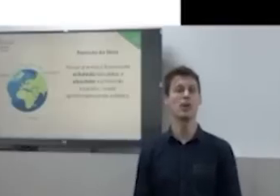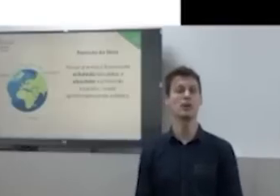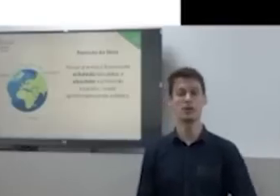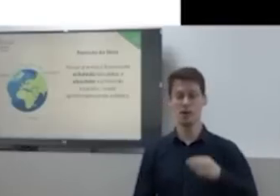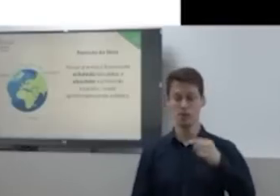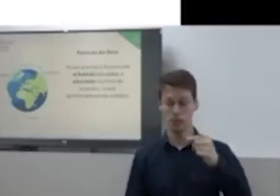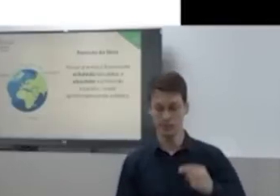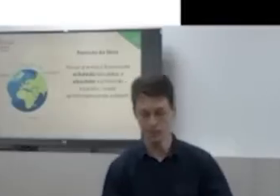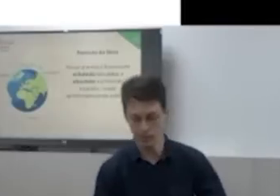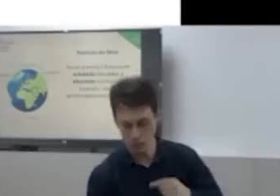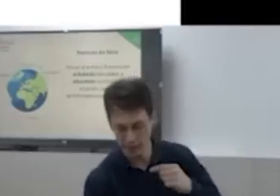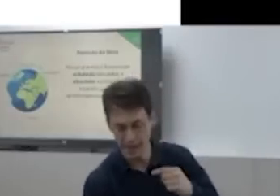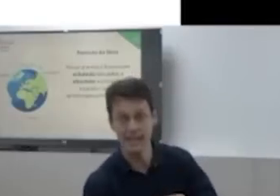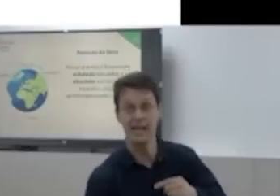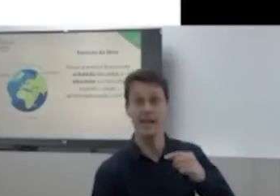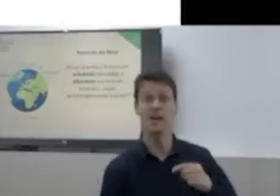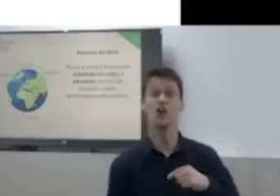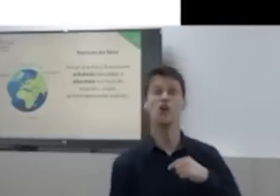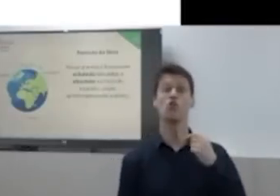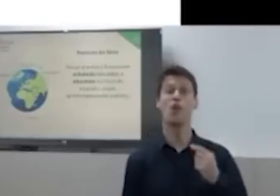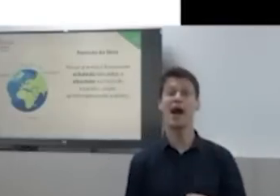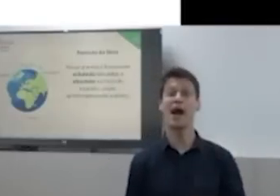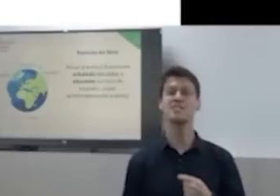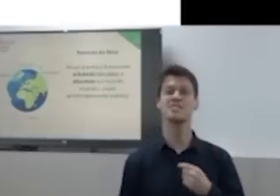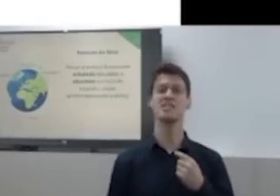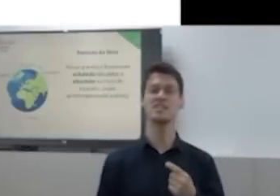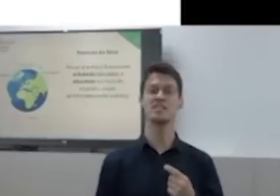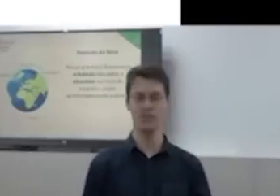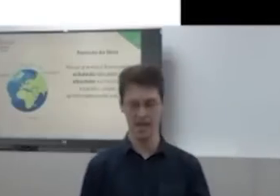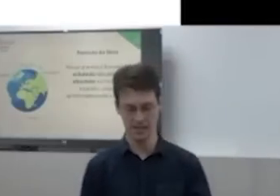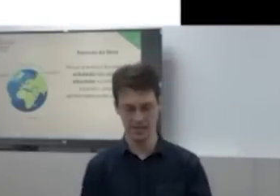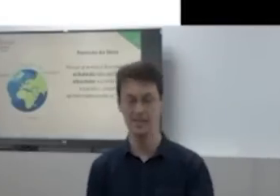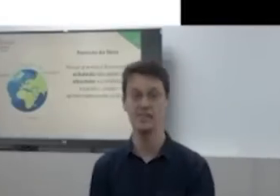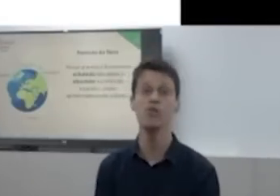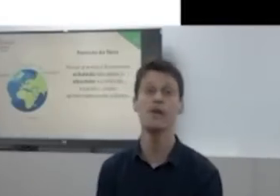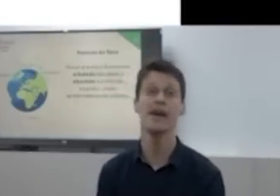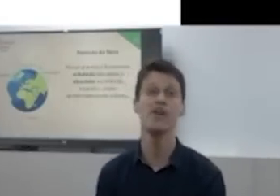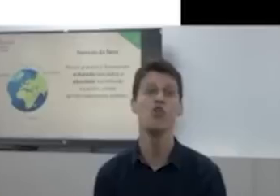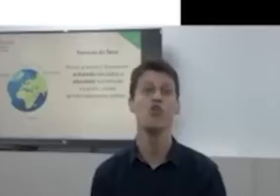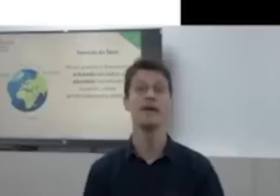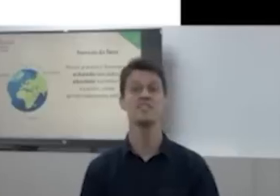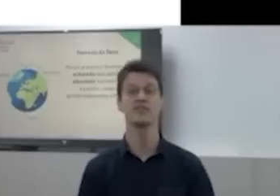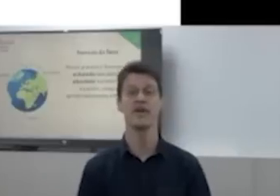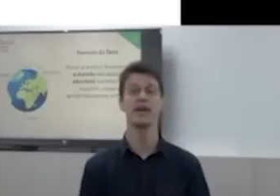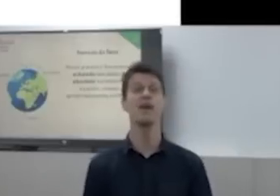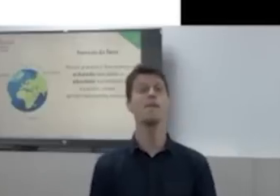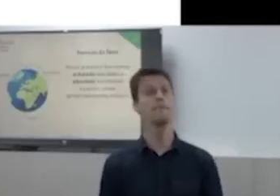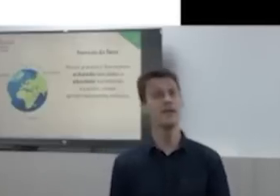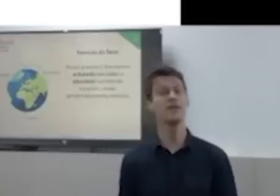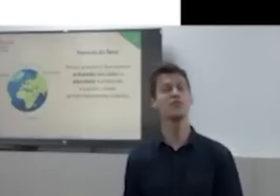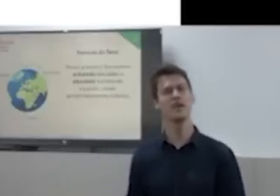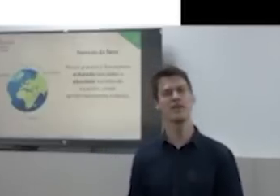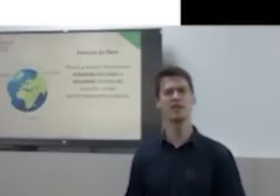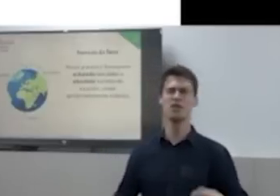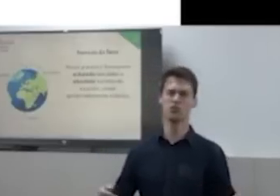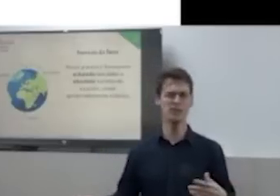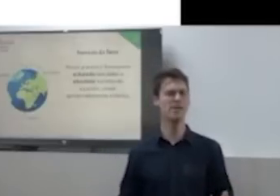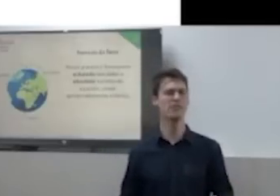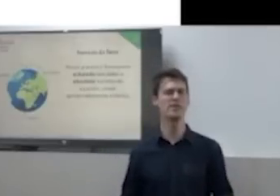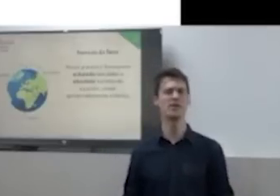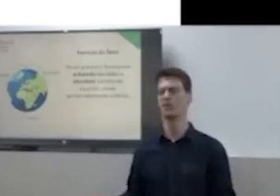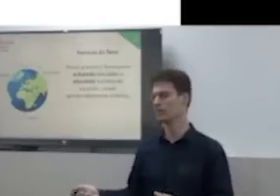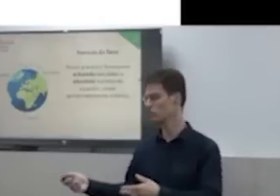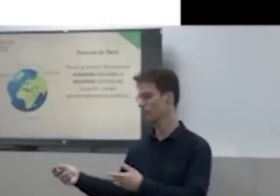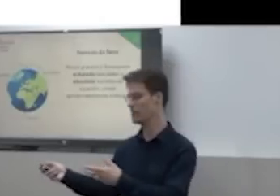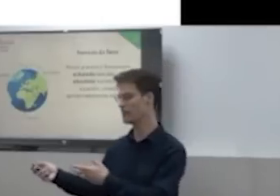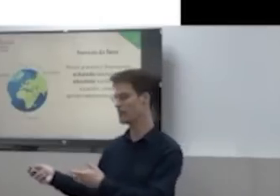na linha do Equador. Portanto, ela é quase esférica. Ela não é uma esfera perfeita.